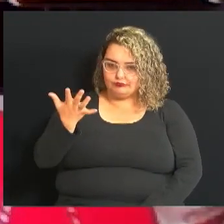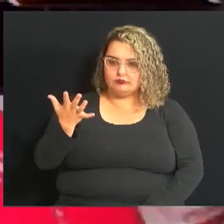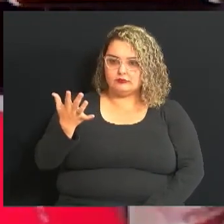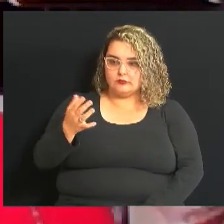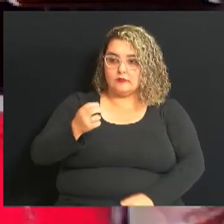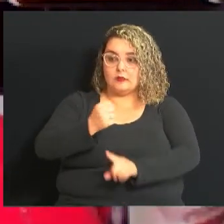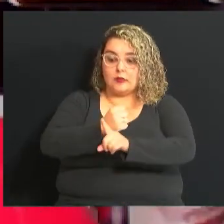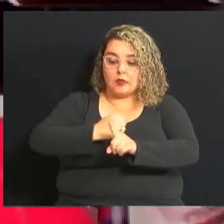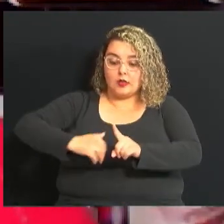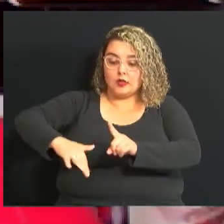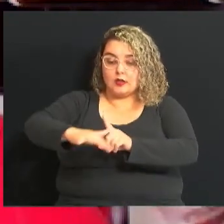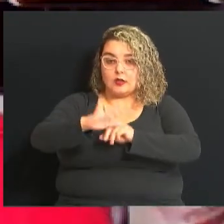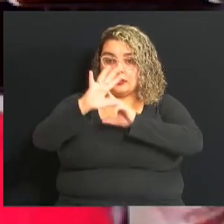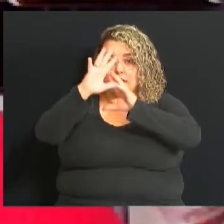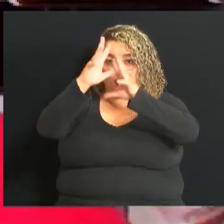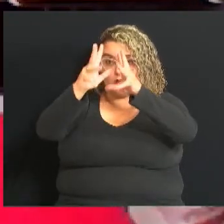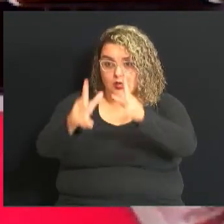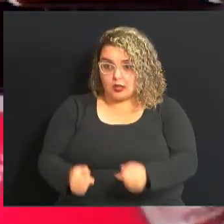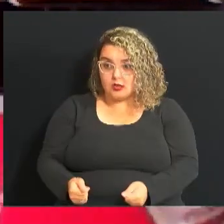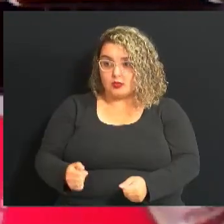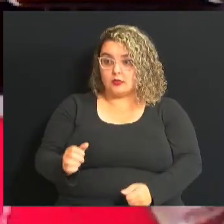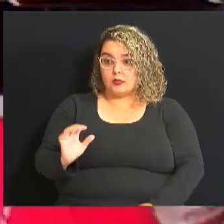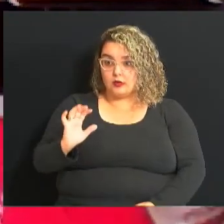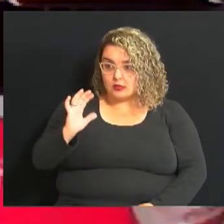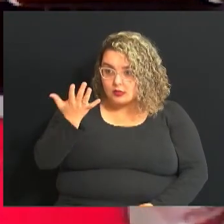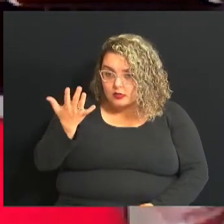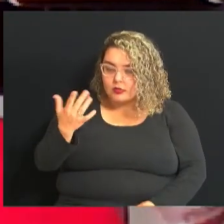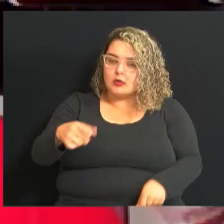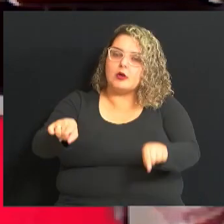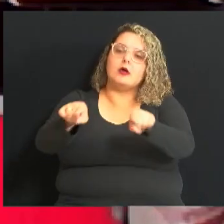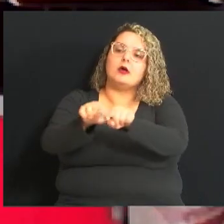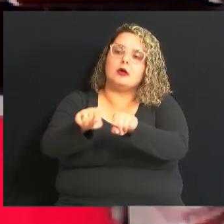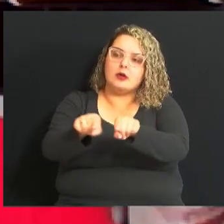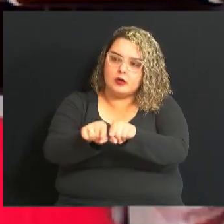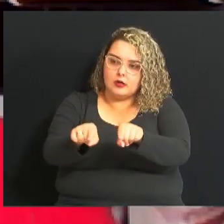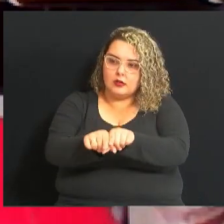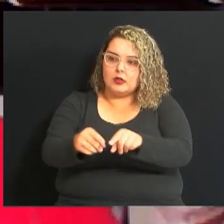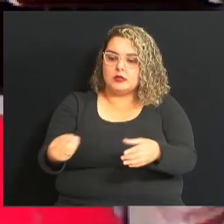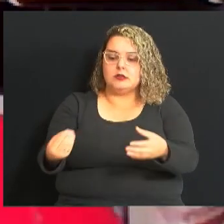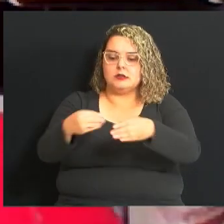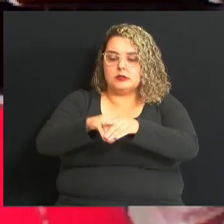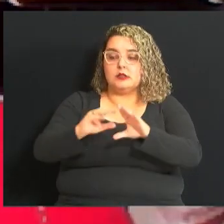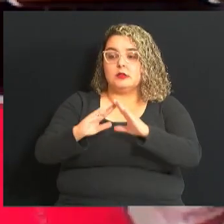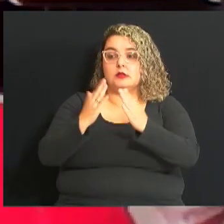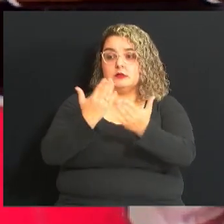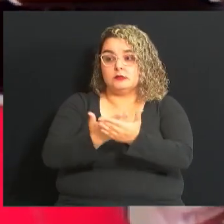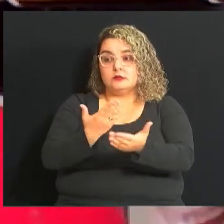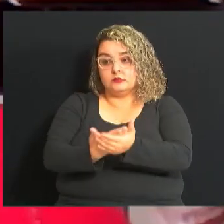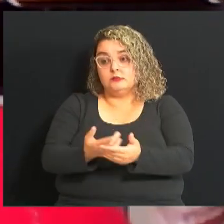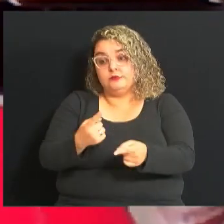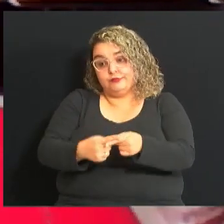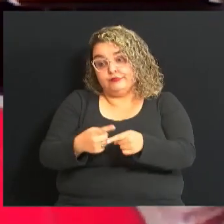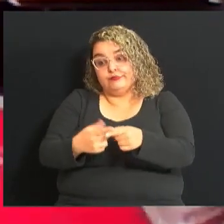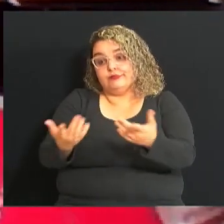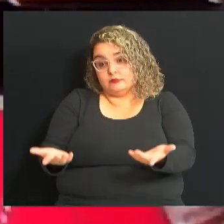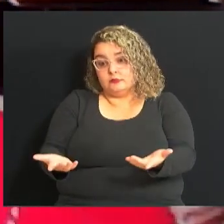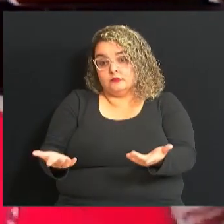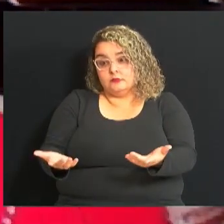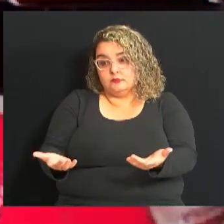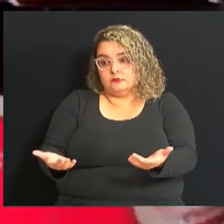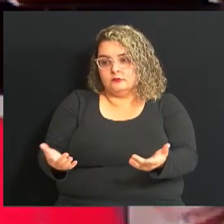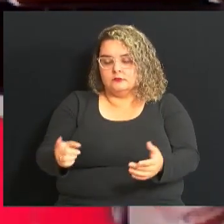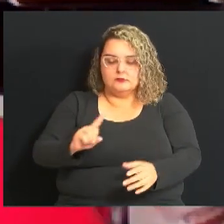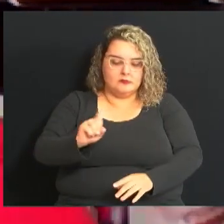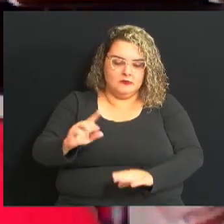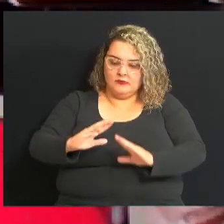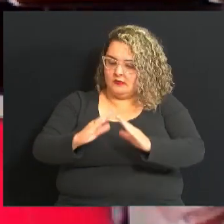sociedade em geral e acontece também dentro das escolas, porque as escolas não estão isoladas no mundo,